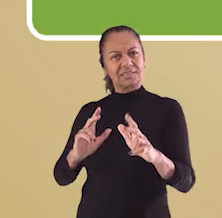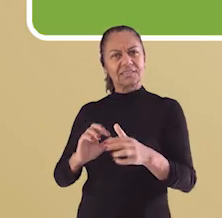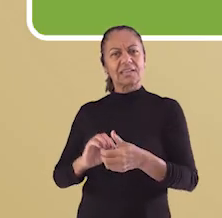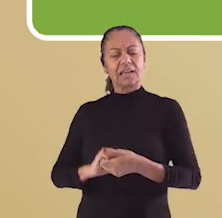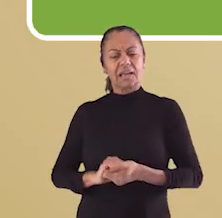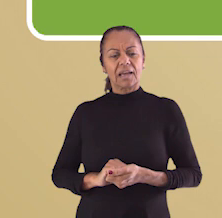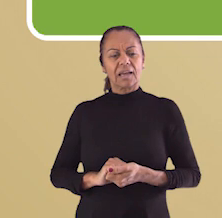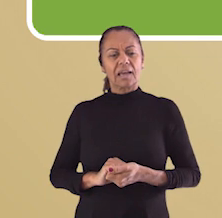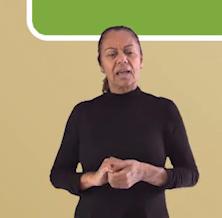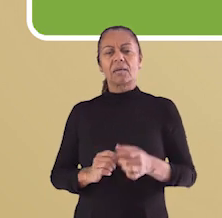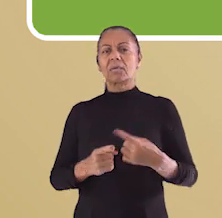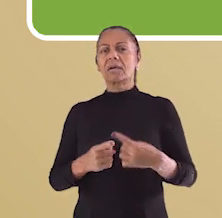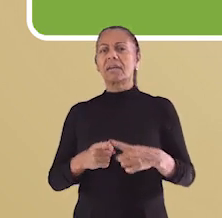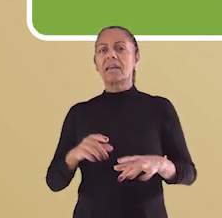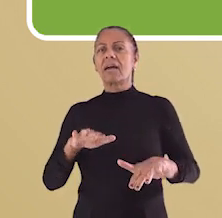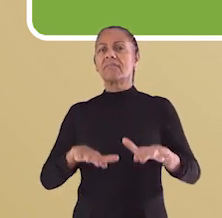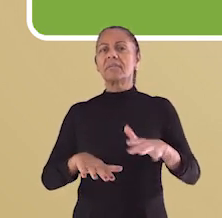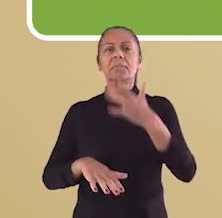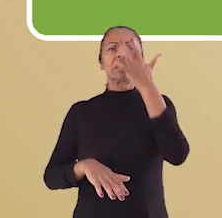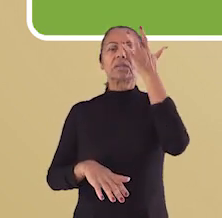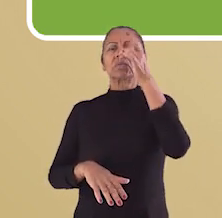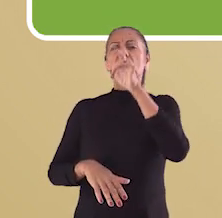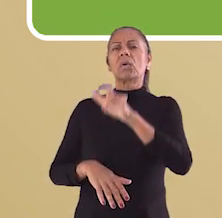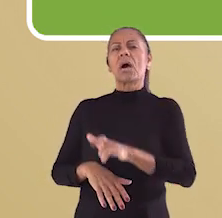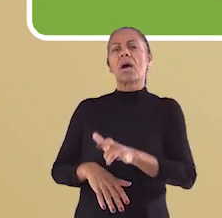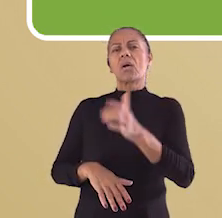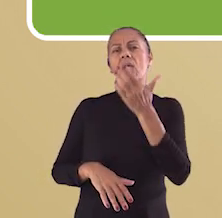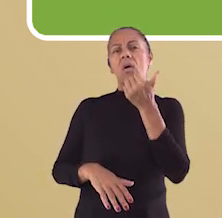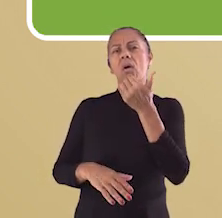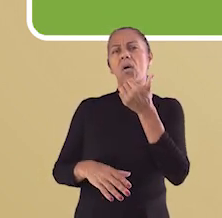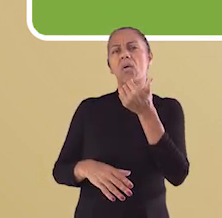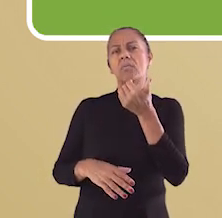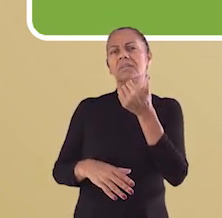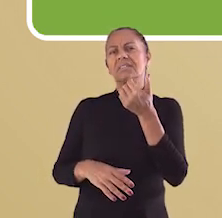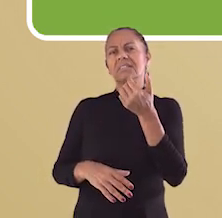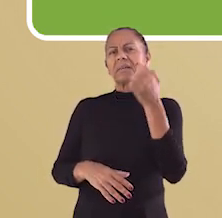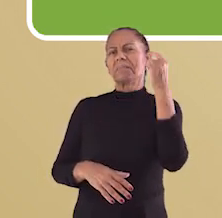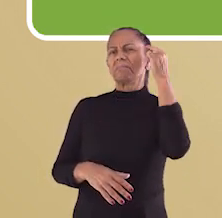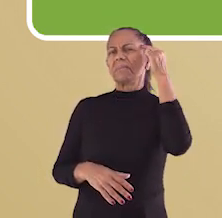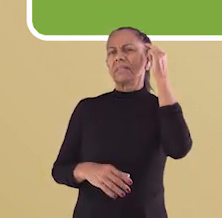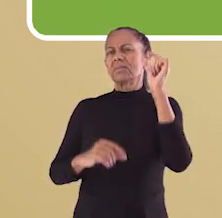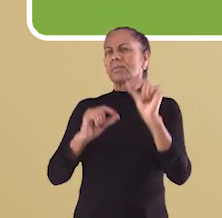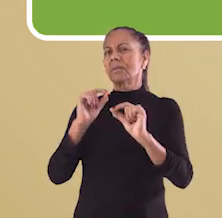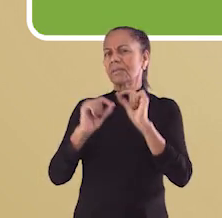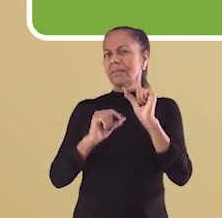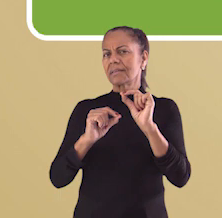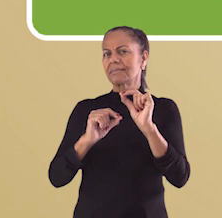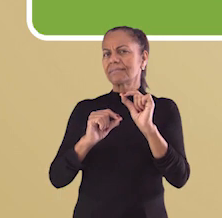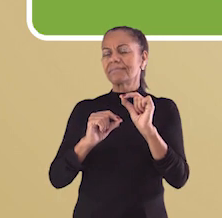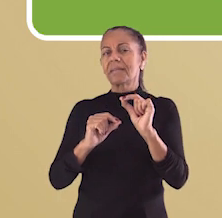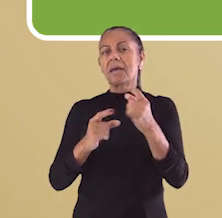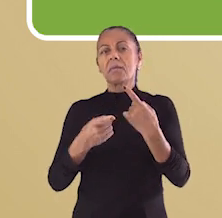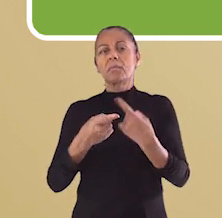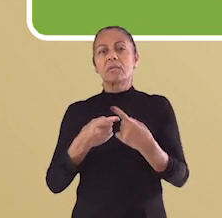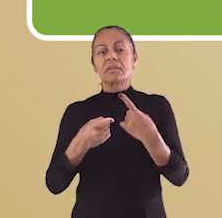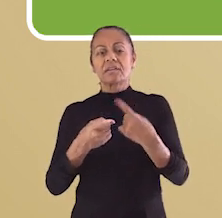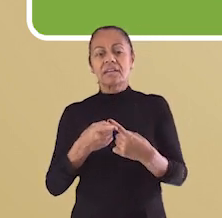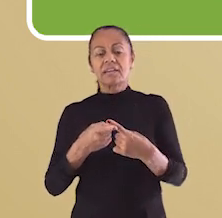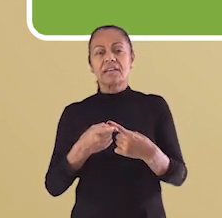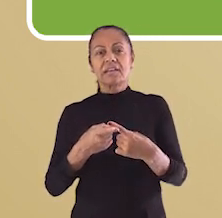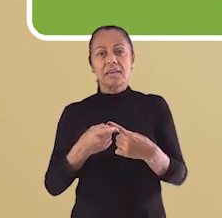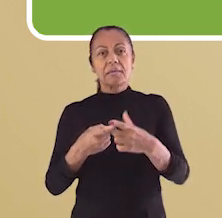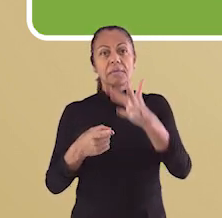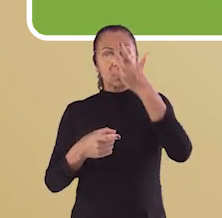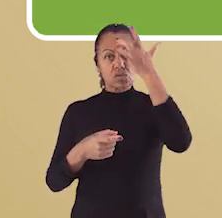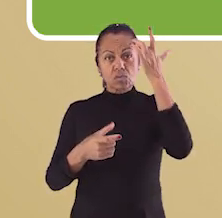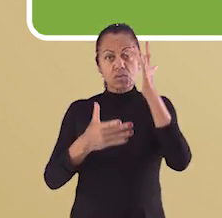O que essa pessoa sente quando ela come? O que ela pensa quando come? É isso que importa realmente nessa situação. Por